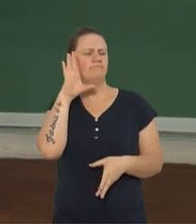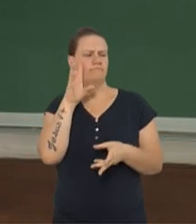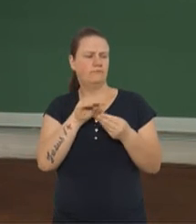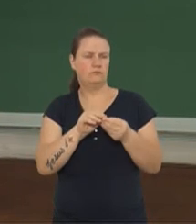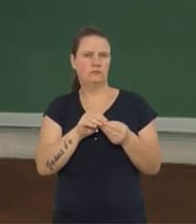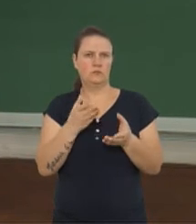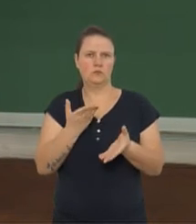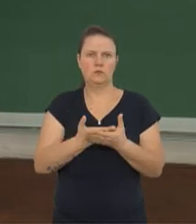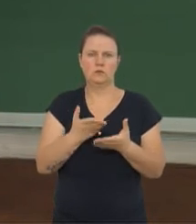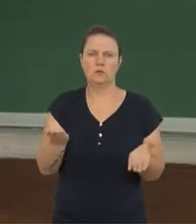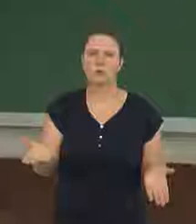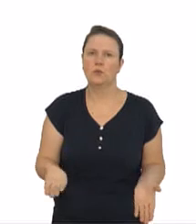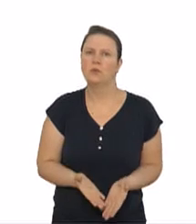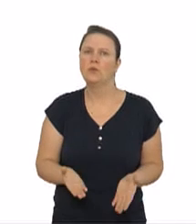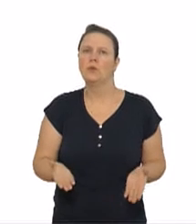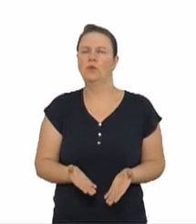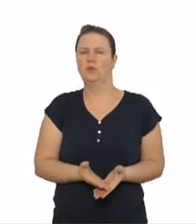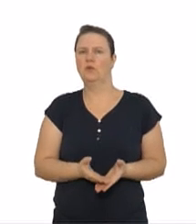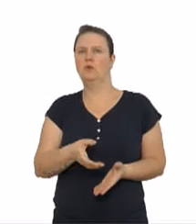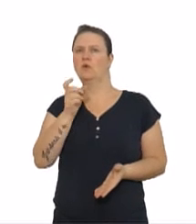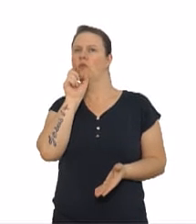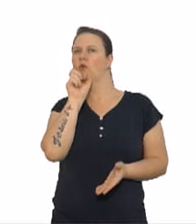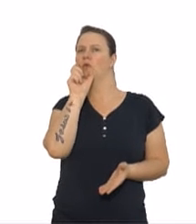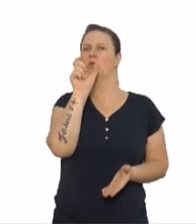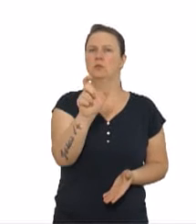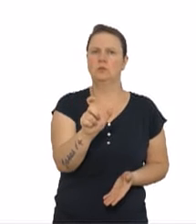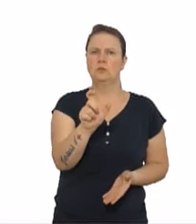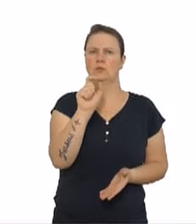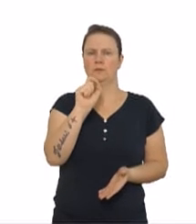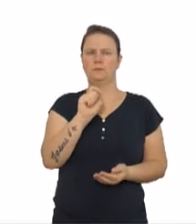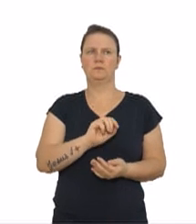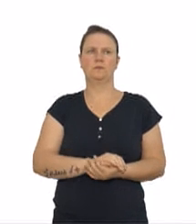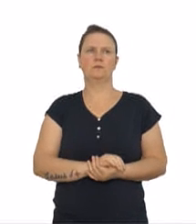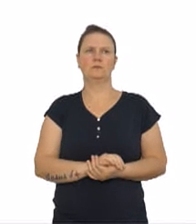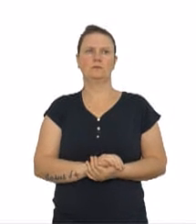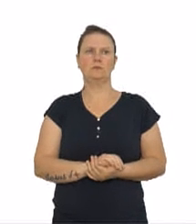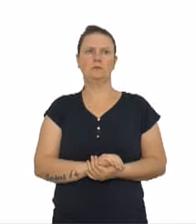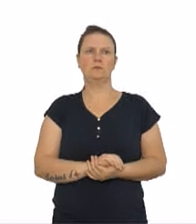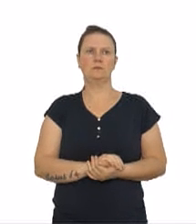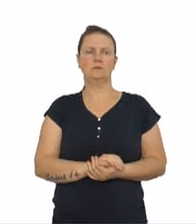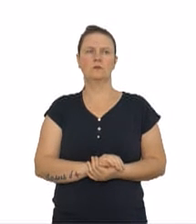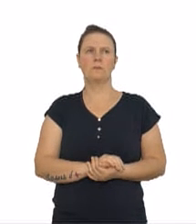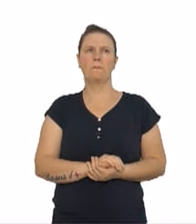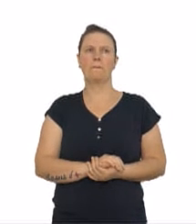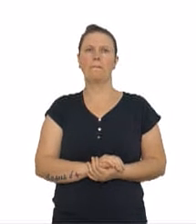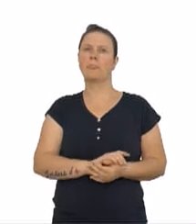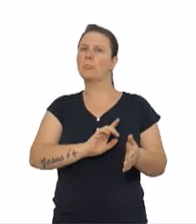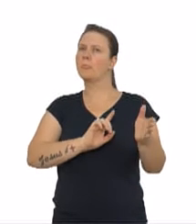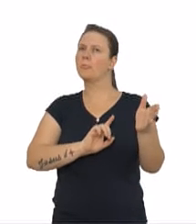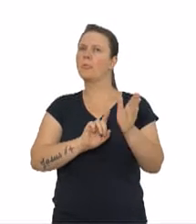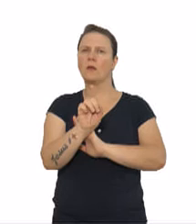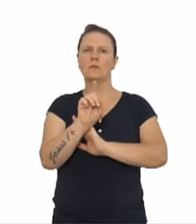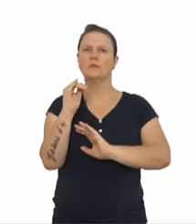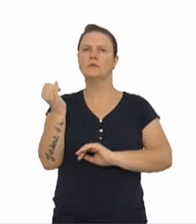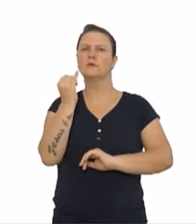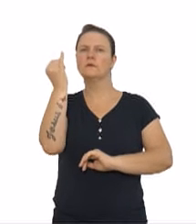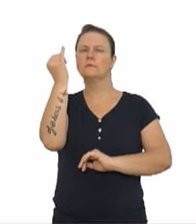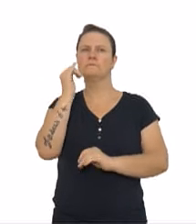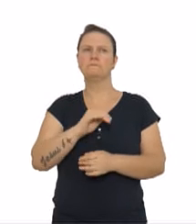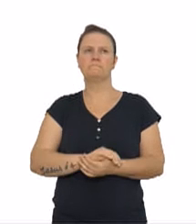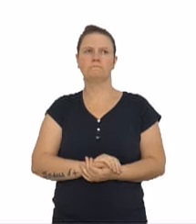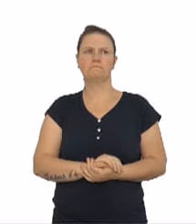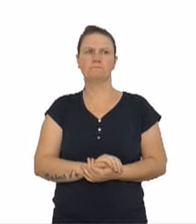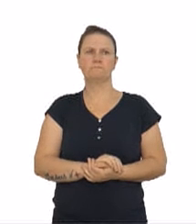aula de hoje. Quando a palavra solo lleva acentuação? Olha que importante essa perguntinha. Que la RAE